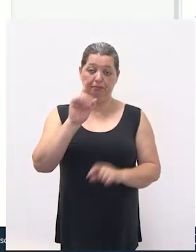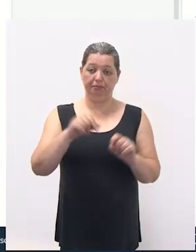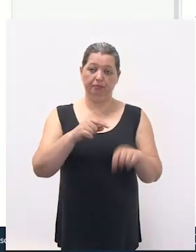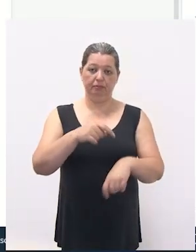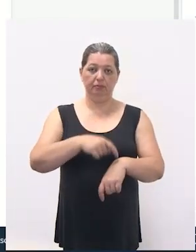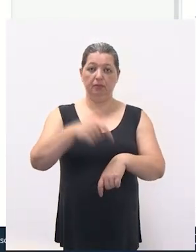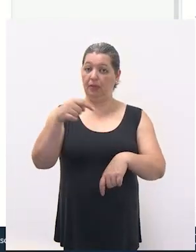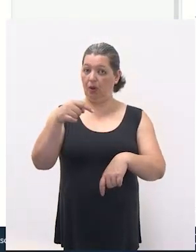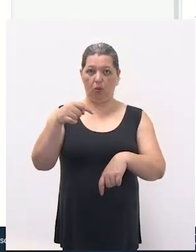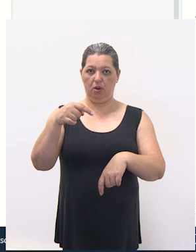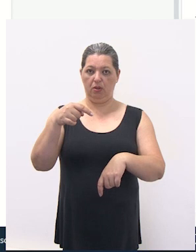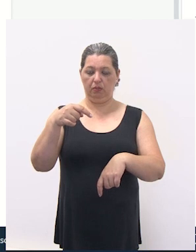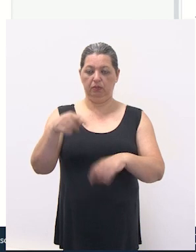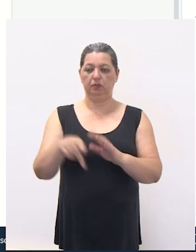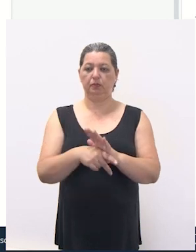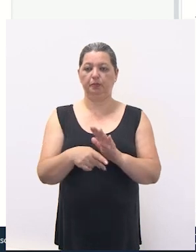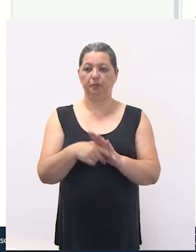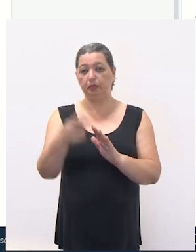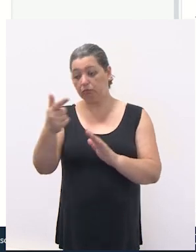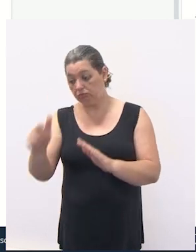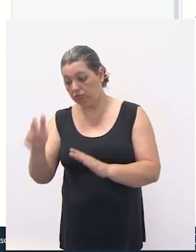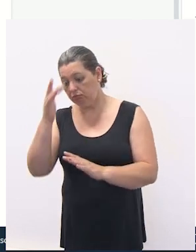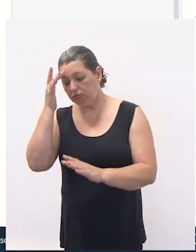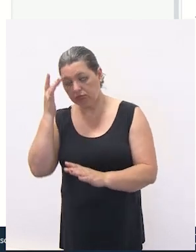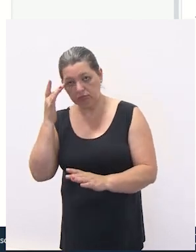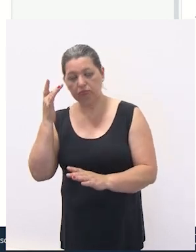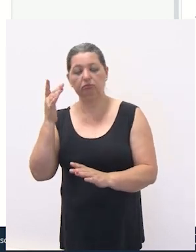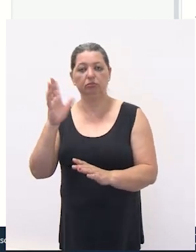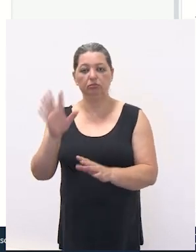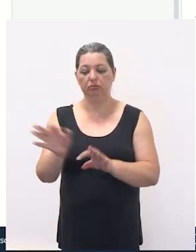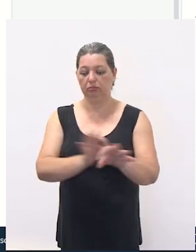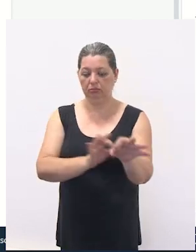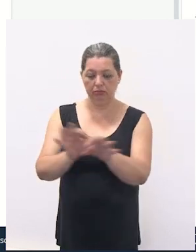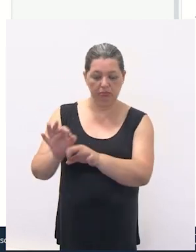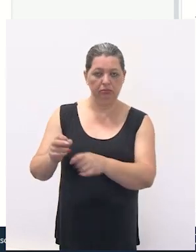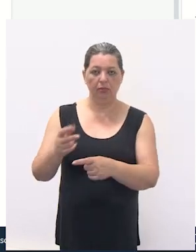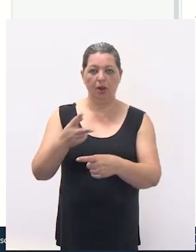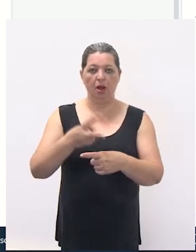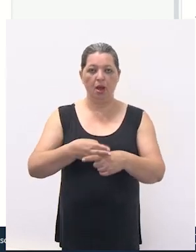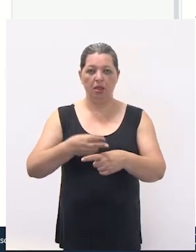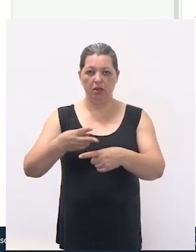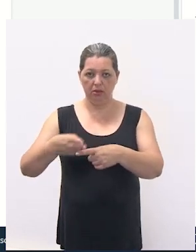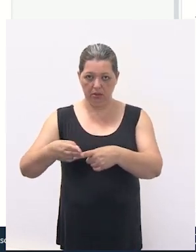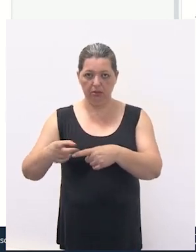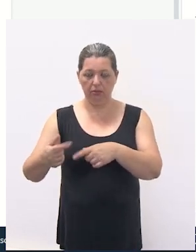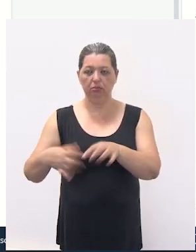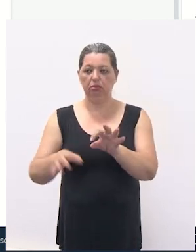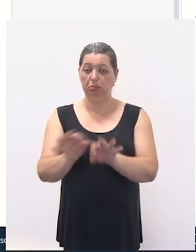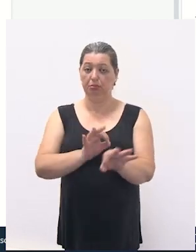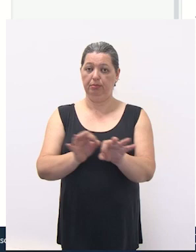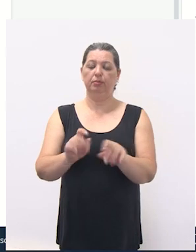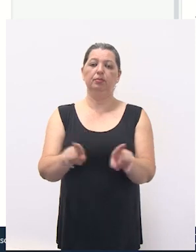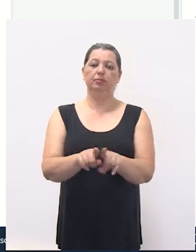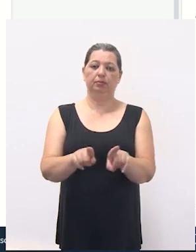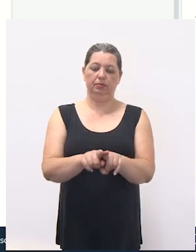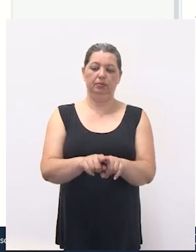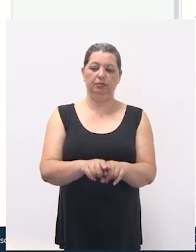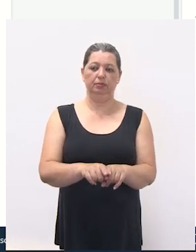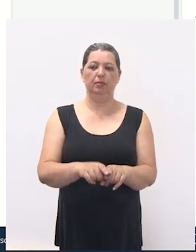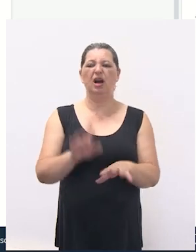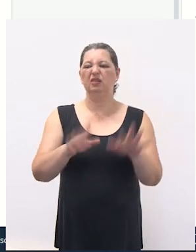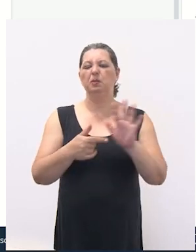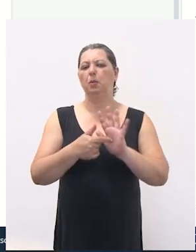real, né, ao mesmo tempo que a outra pessoa está editando, você pode editar também. Ele aparece sempre em algumas cores,